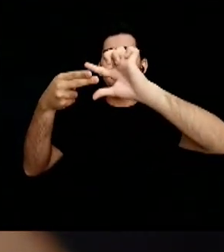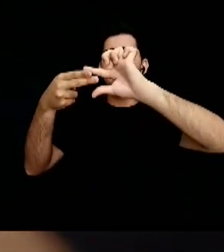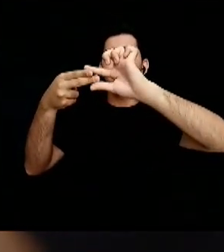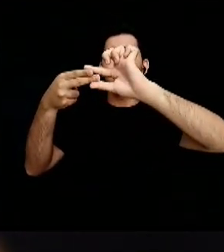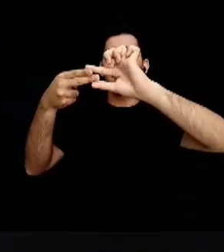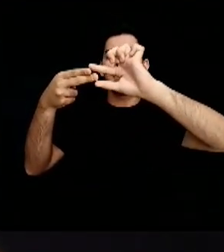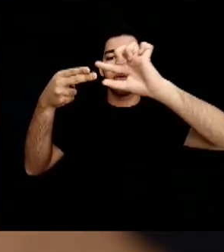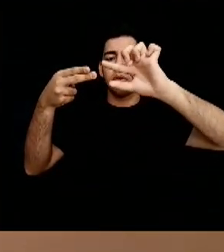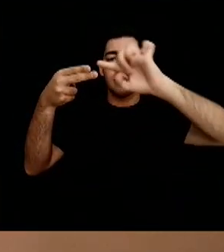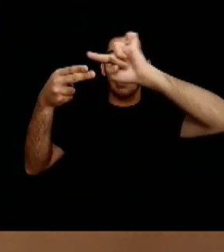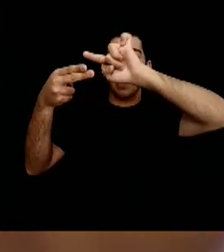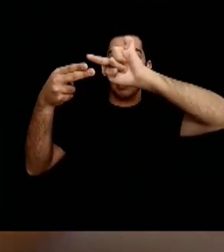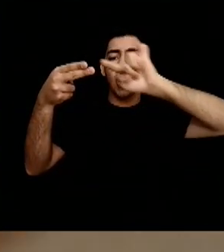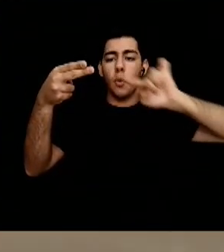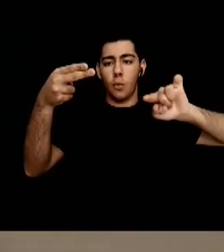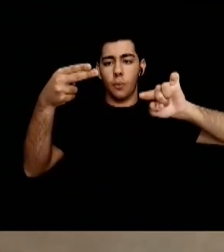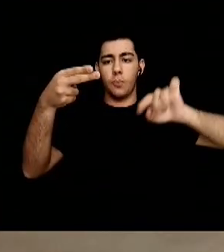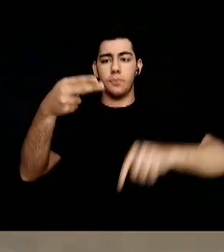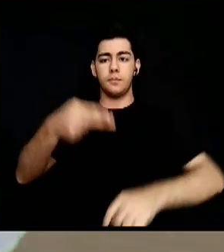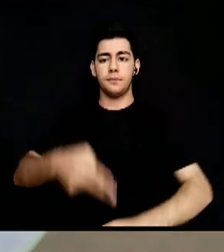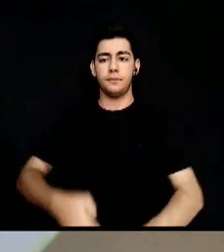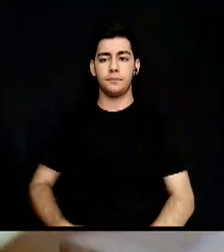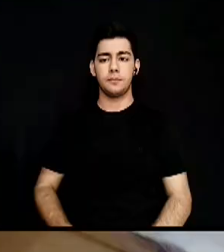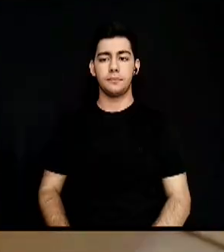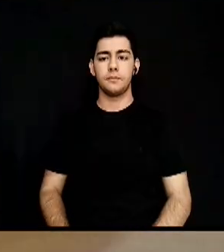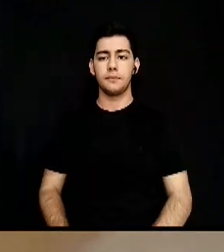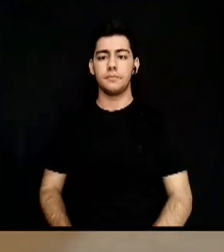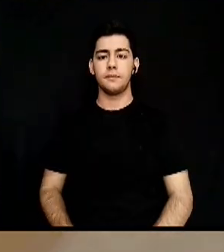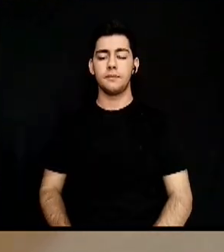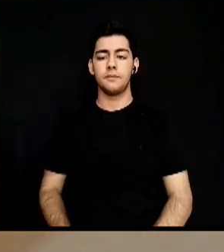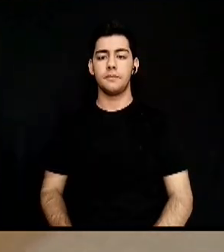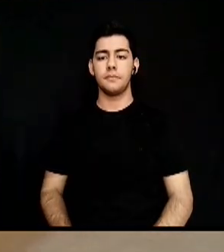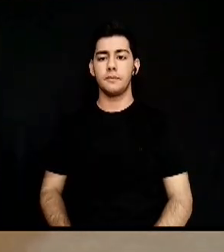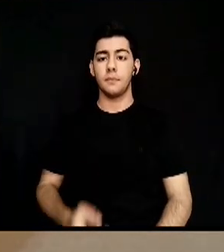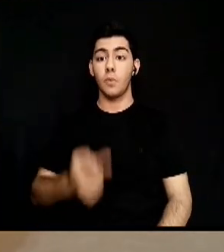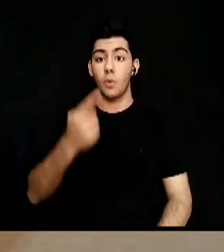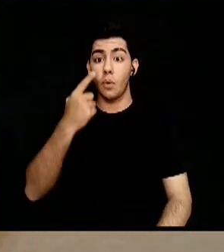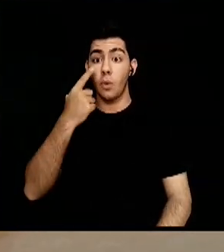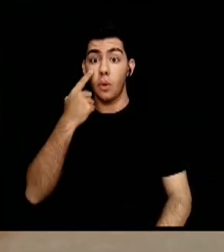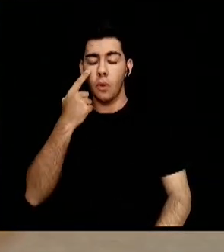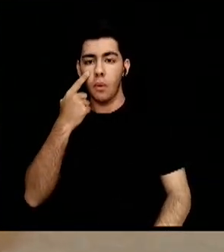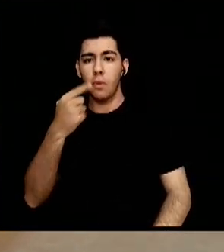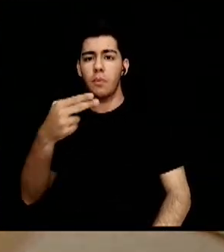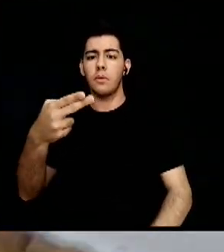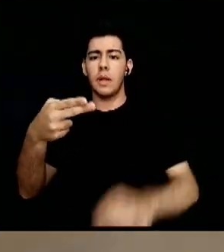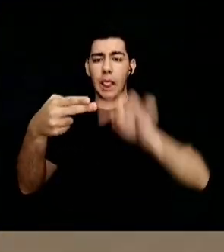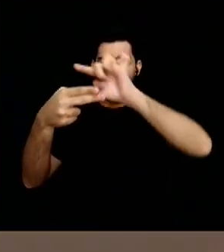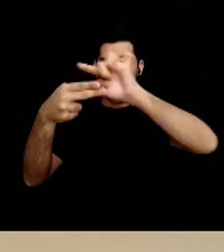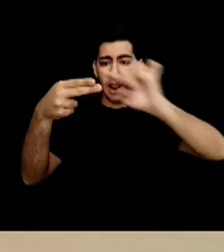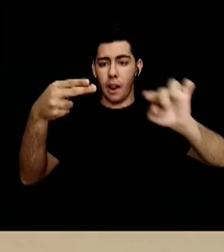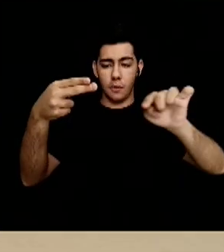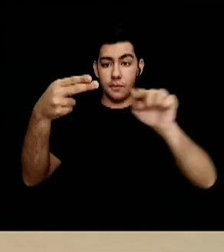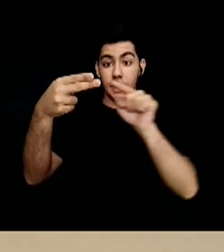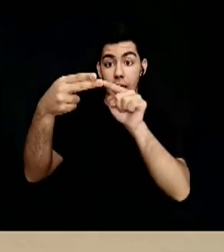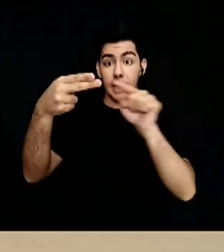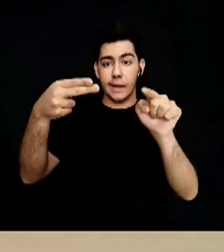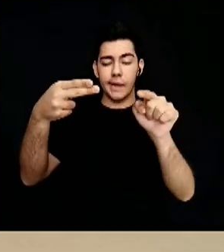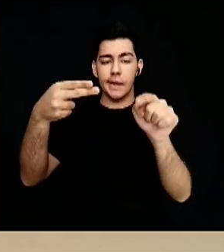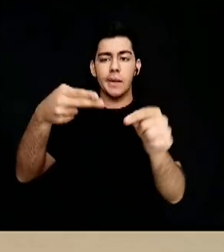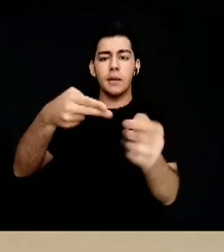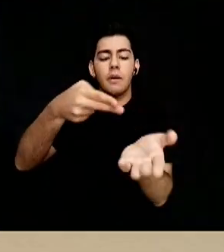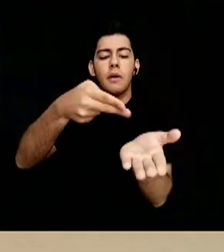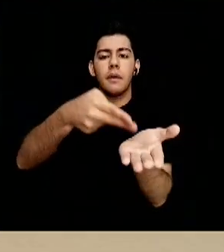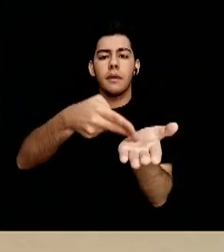tá? Eu venho aqui na ponta mais longa, eu vou carregar aqui, olha, a ponta mais